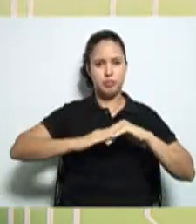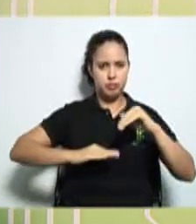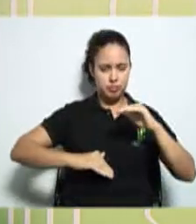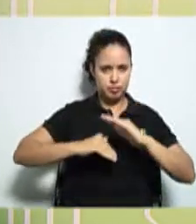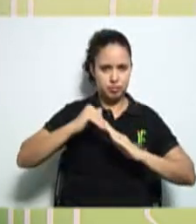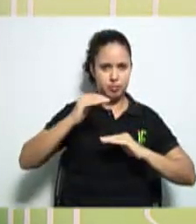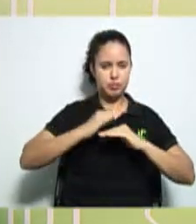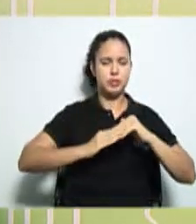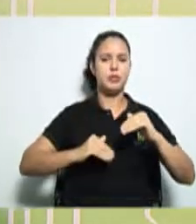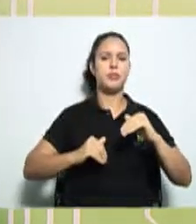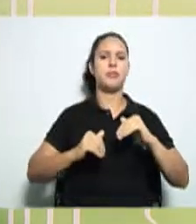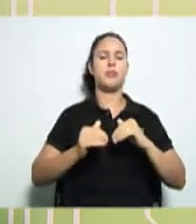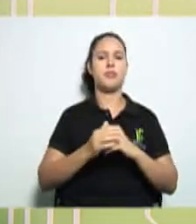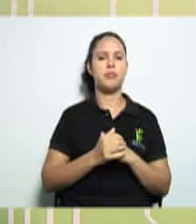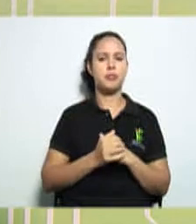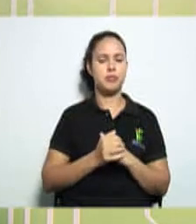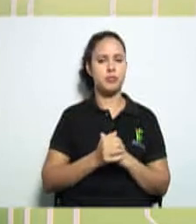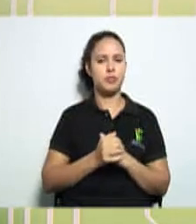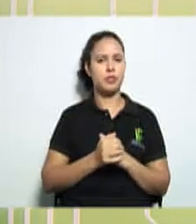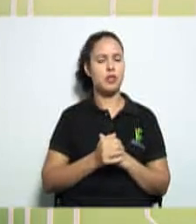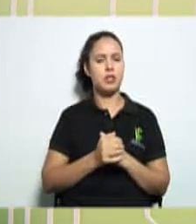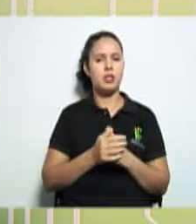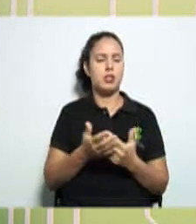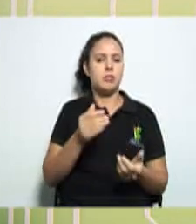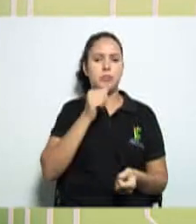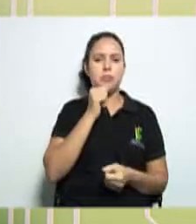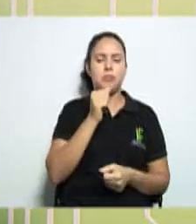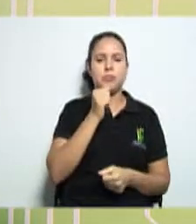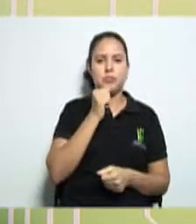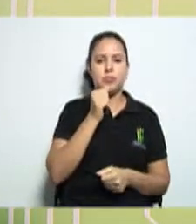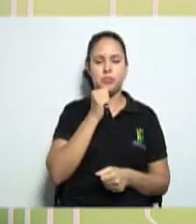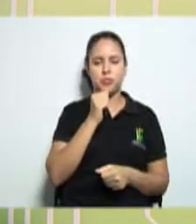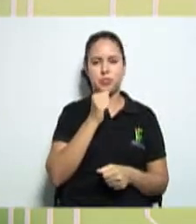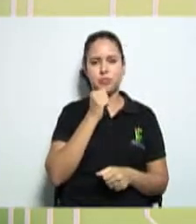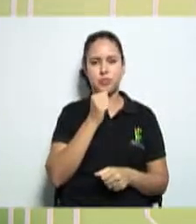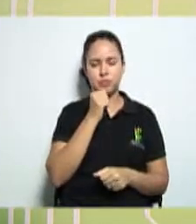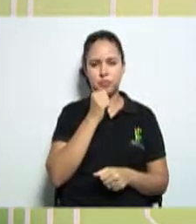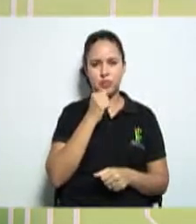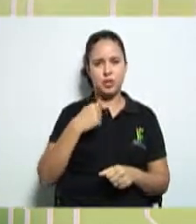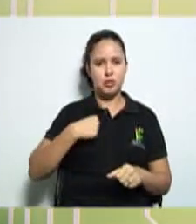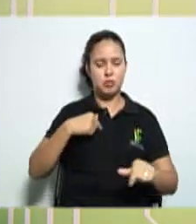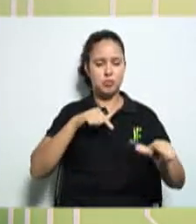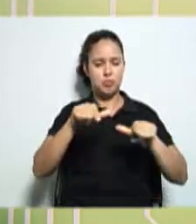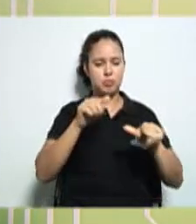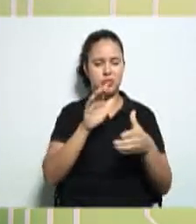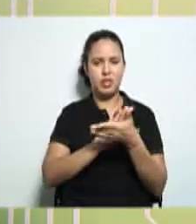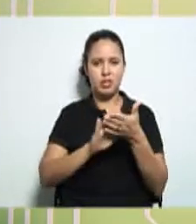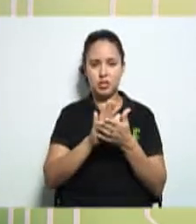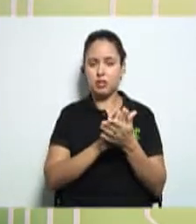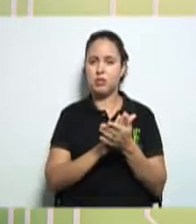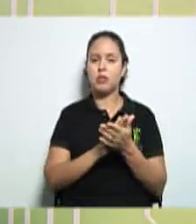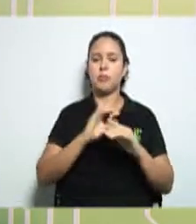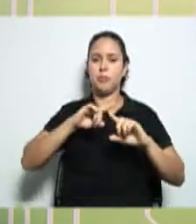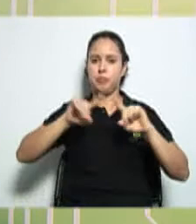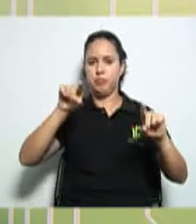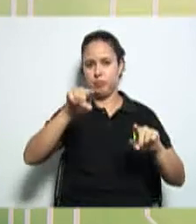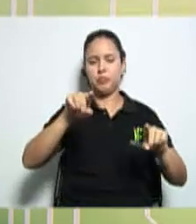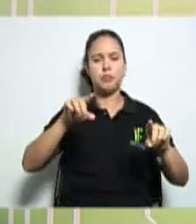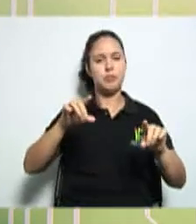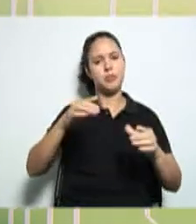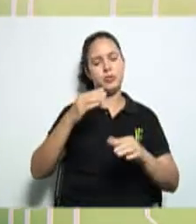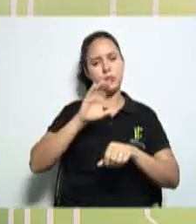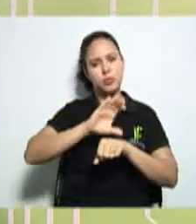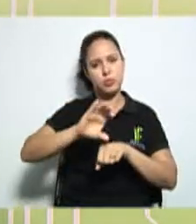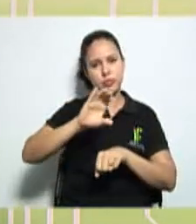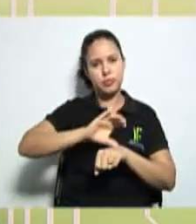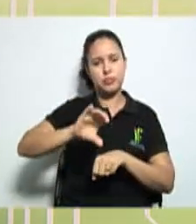pensar, mas eu não vou colocar porque eu ainda não estou atuando como profissional. Você já está se capacitando para ser um profissional.